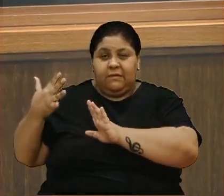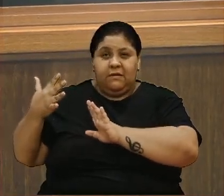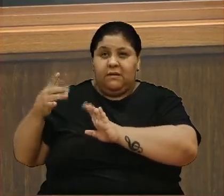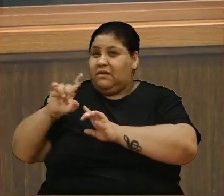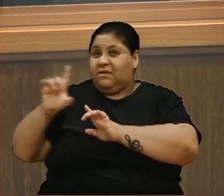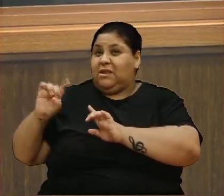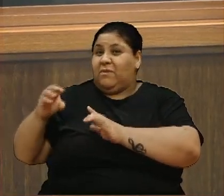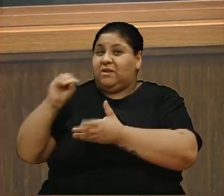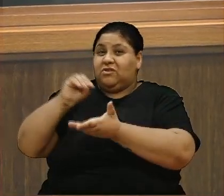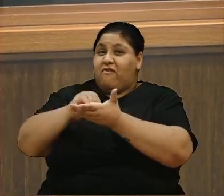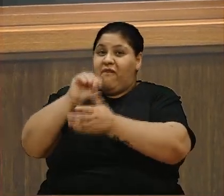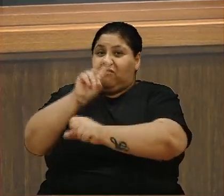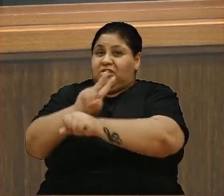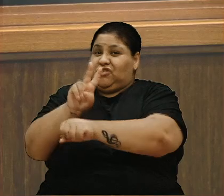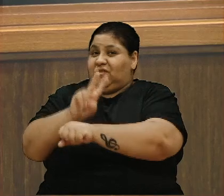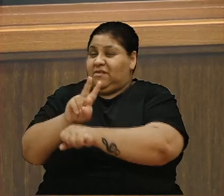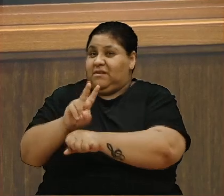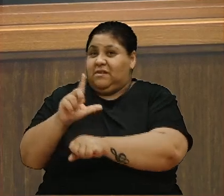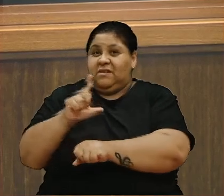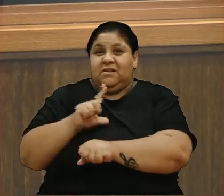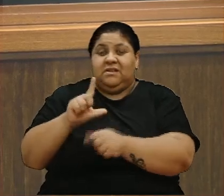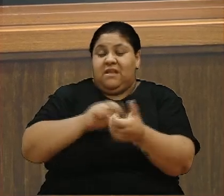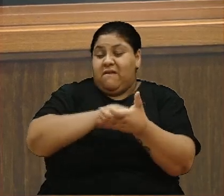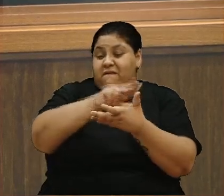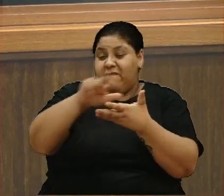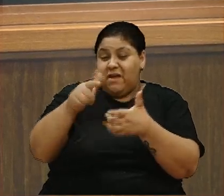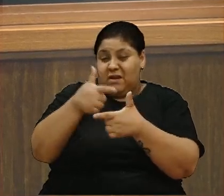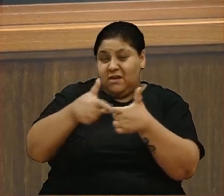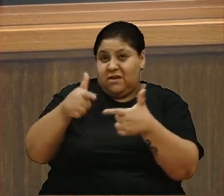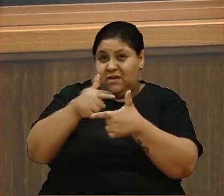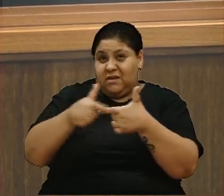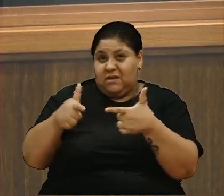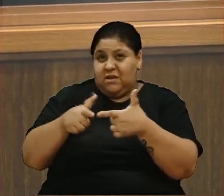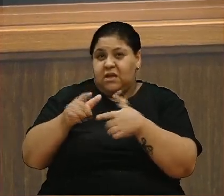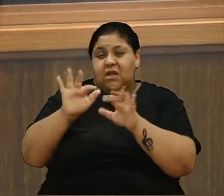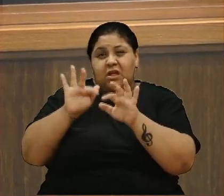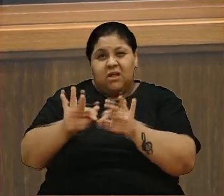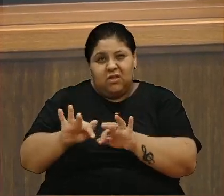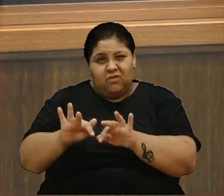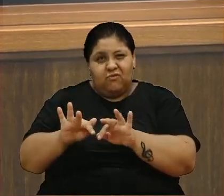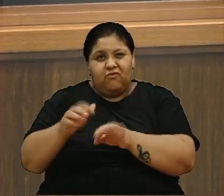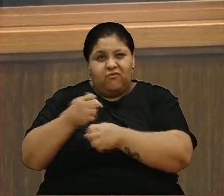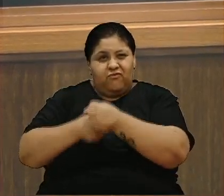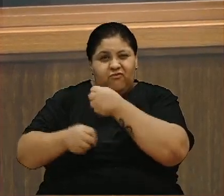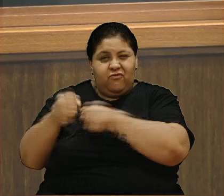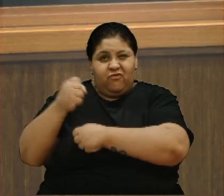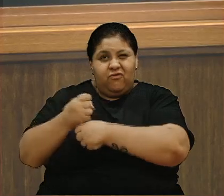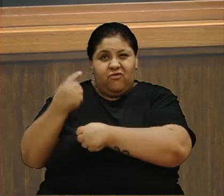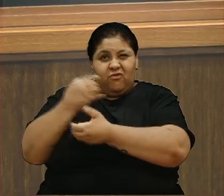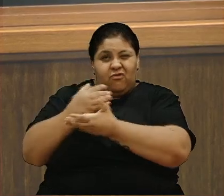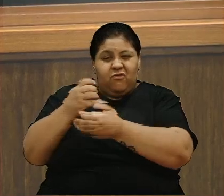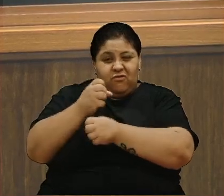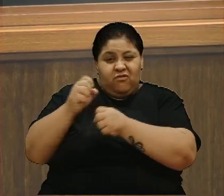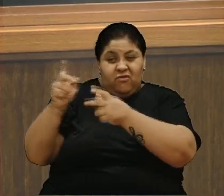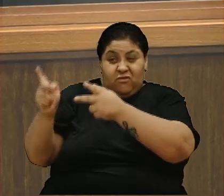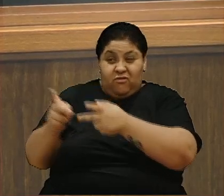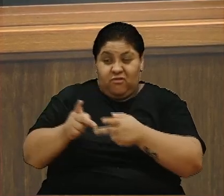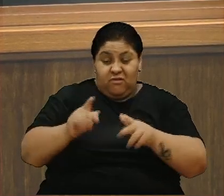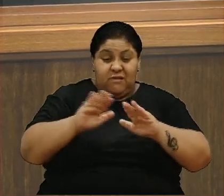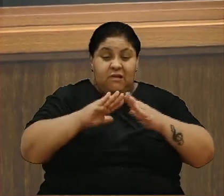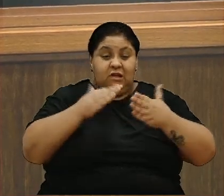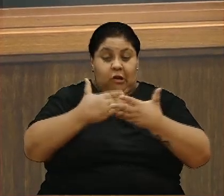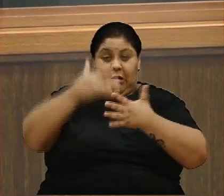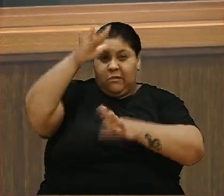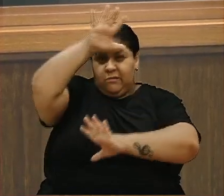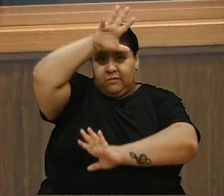é só falta de vaga. Tem várias outras coisas. No fim do ano passado, início desse ano, nós visitamos as escolas